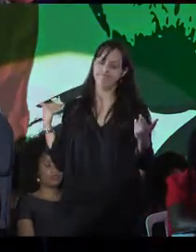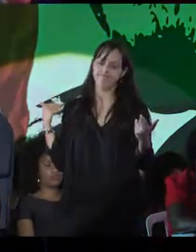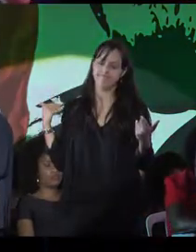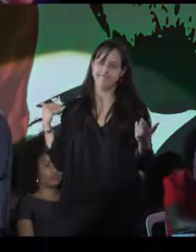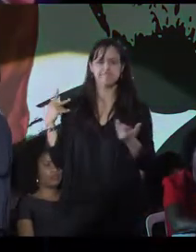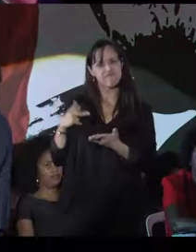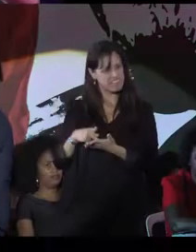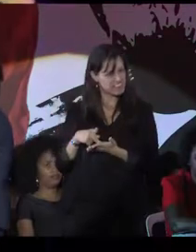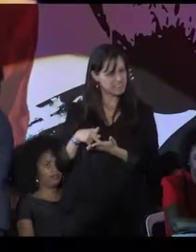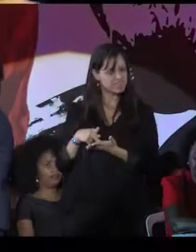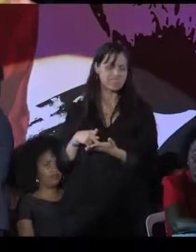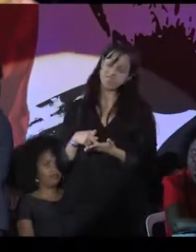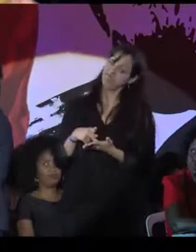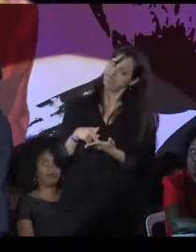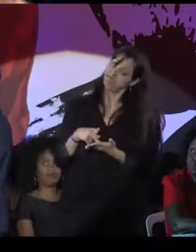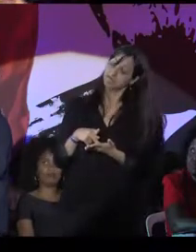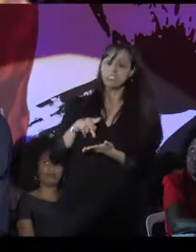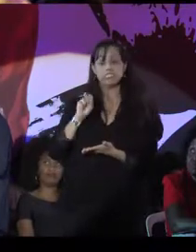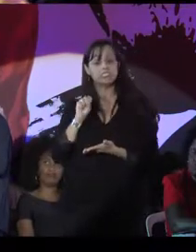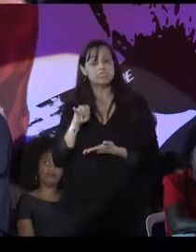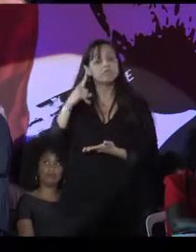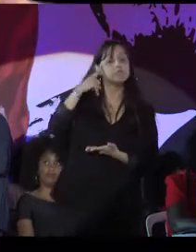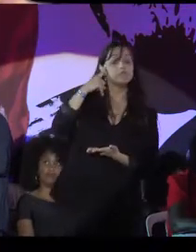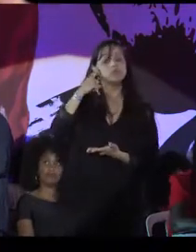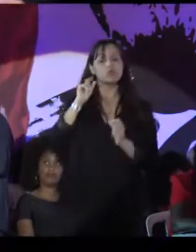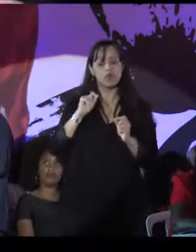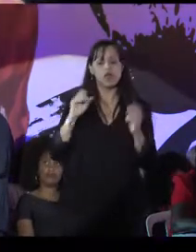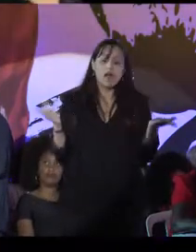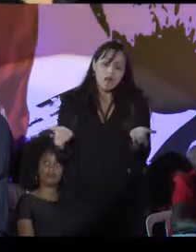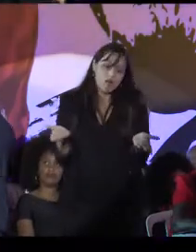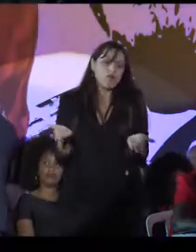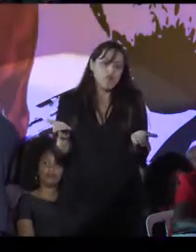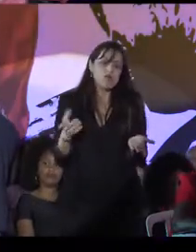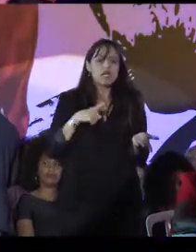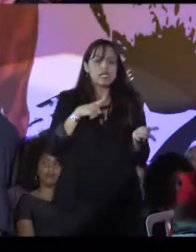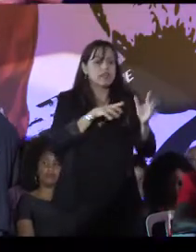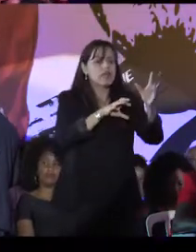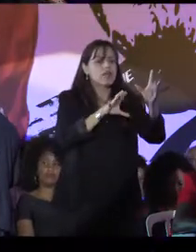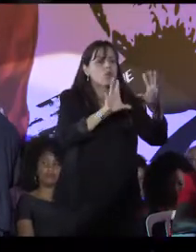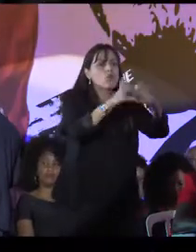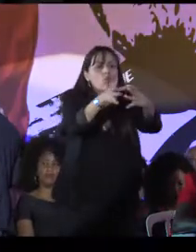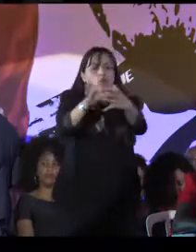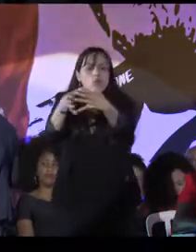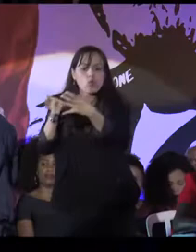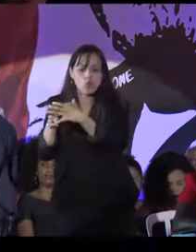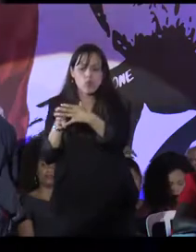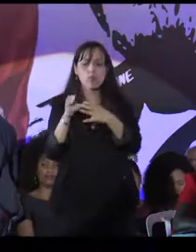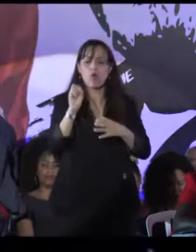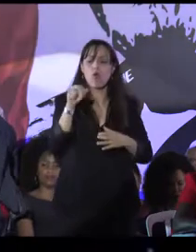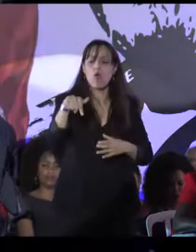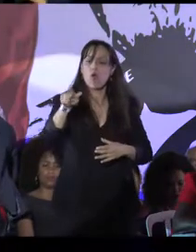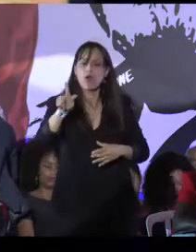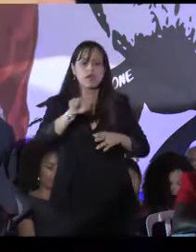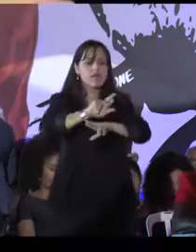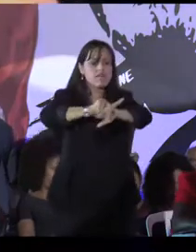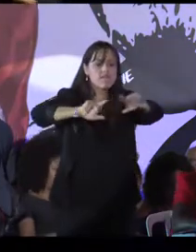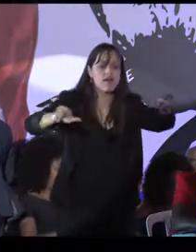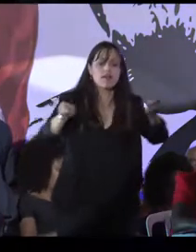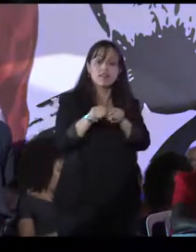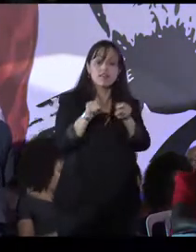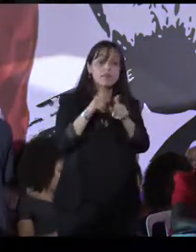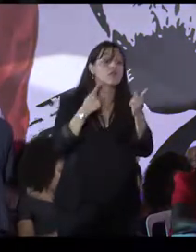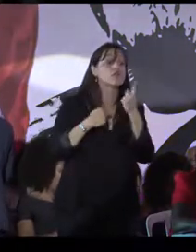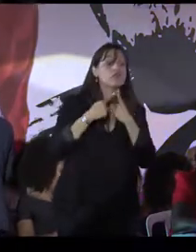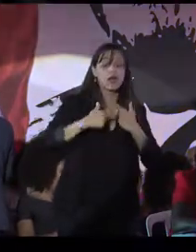seria verdade se não houvessem as ideias, as organizações, a vontade de